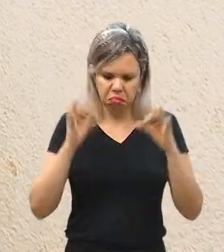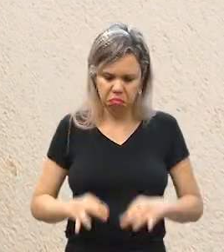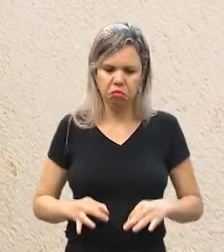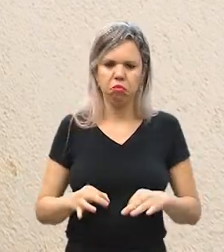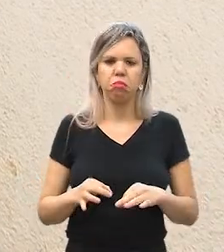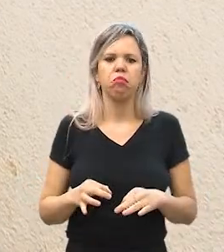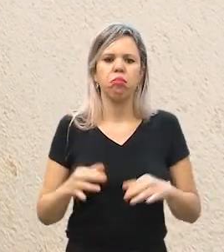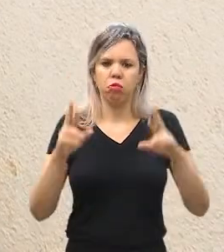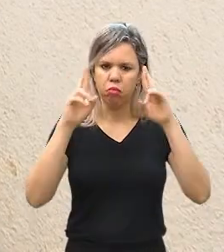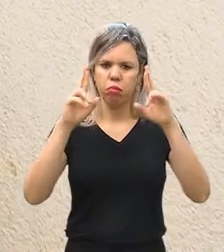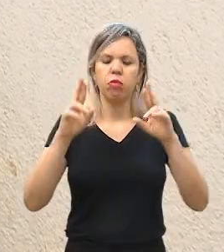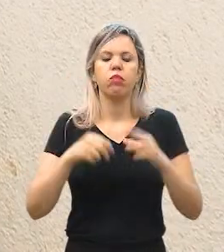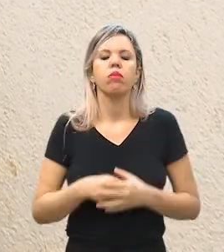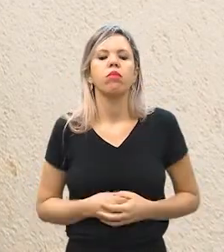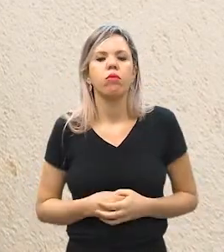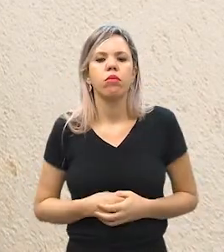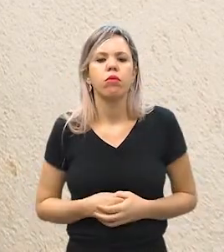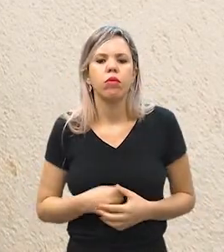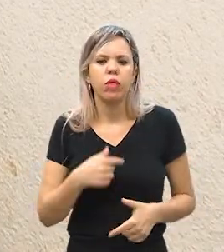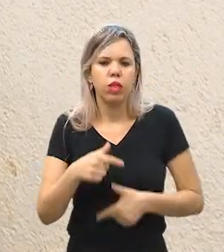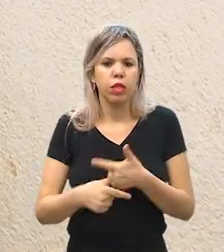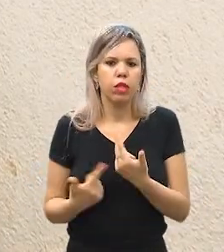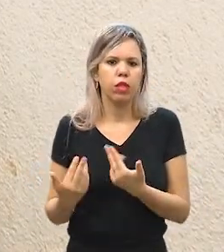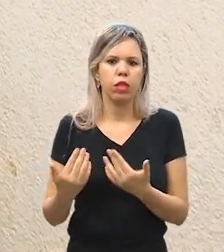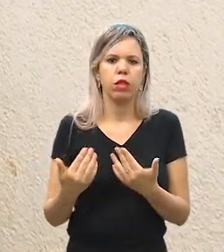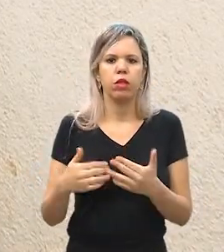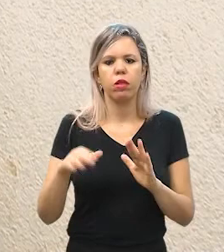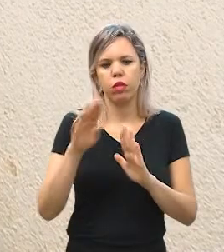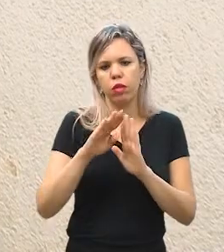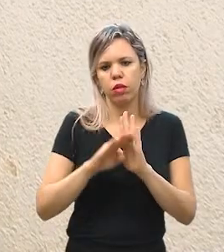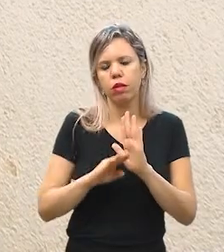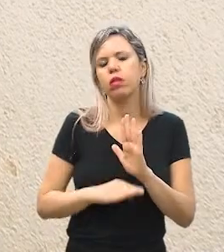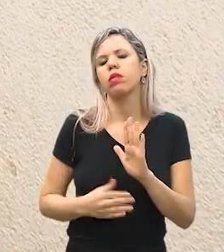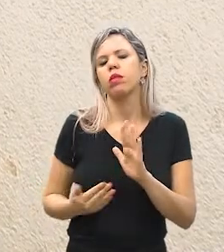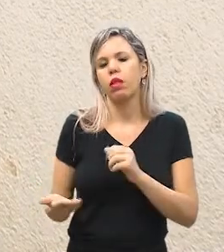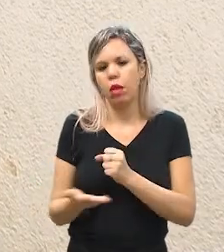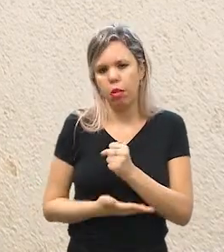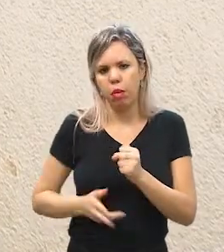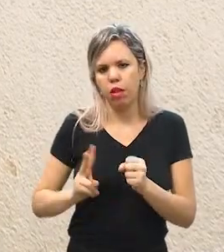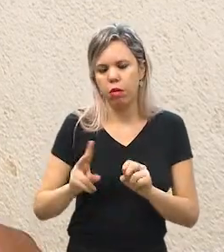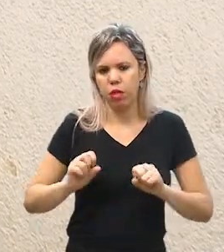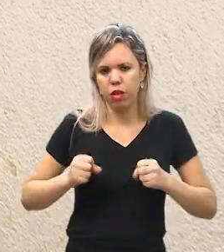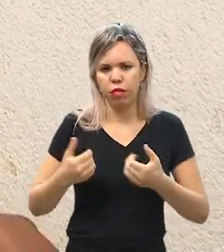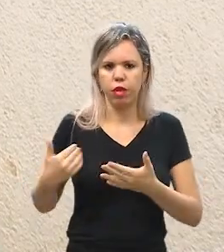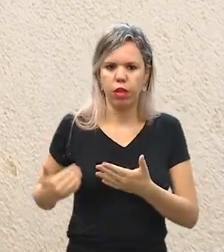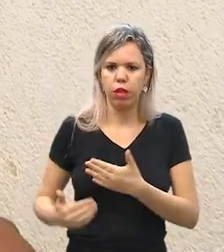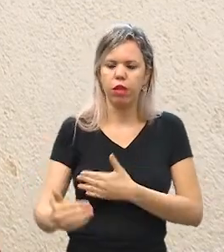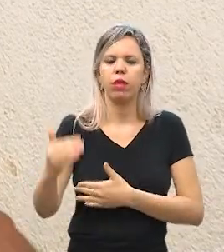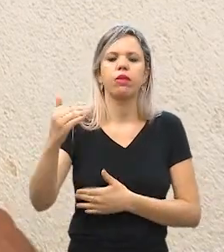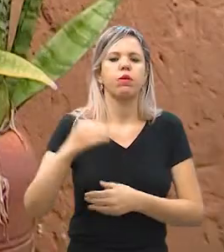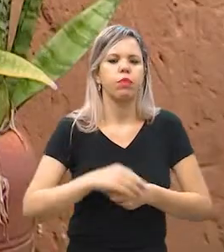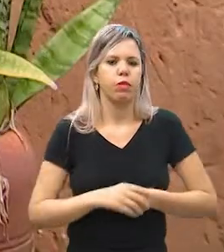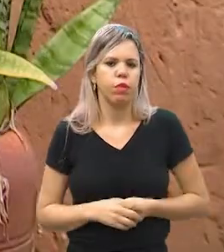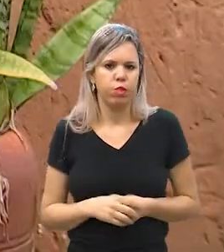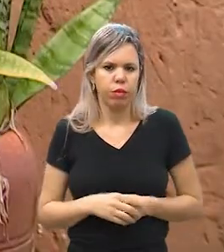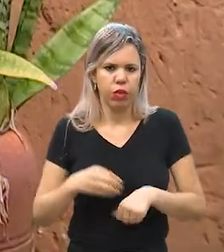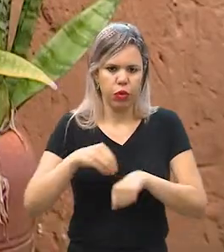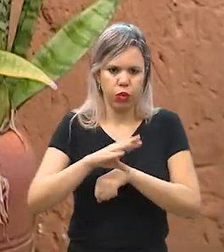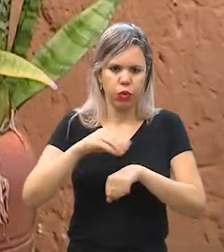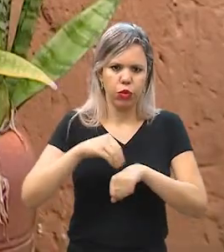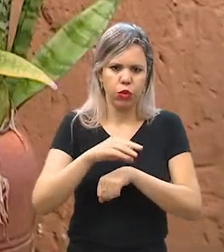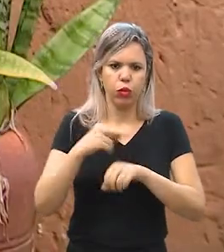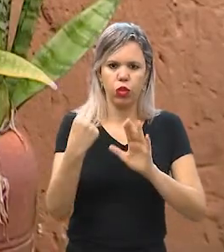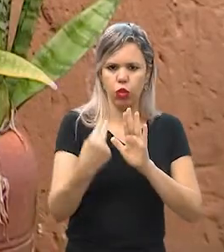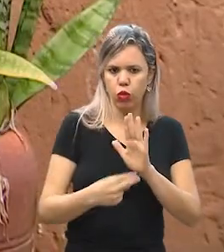A gente trabalha com os princípios básicos que Laudelina sempre defendeu ao longo da sua trajetória. Trazer esses